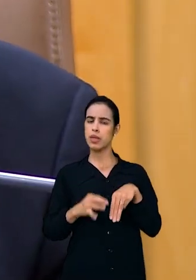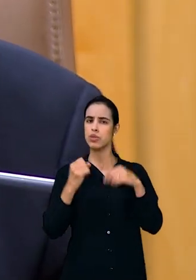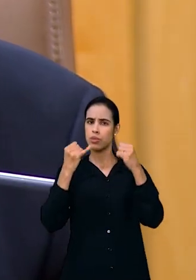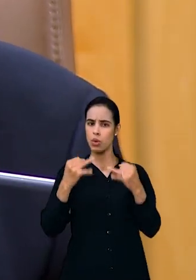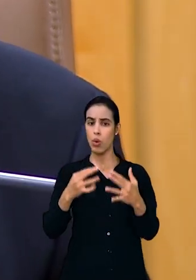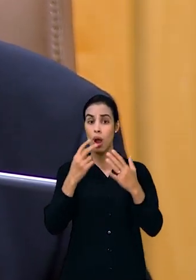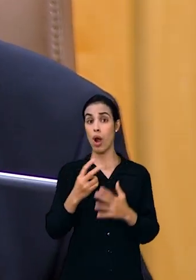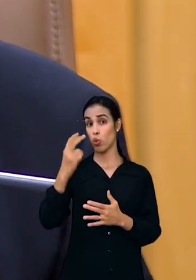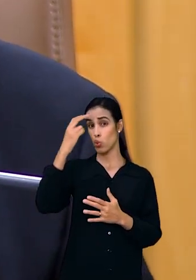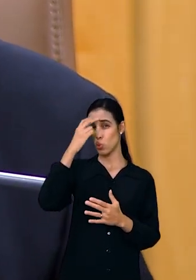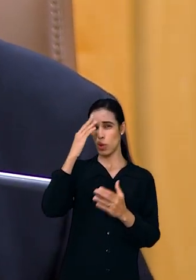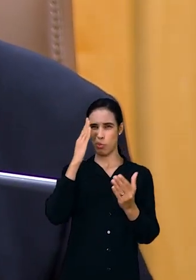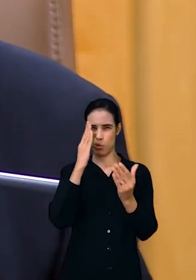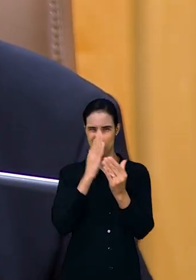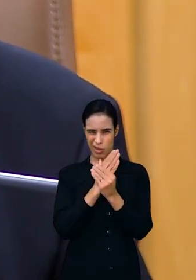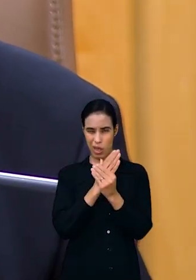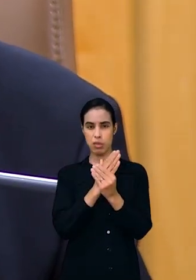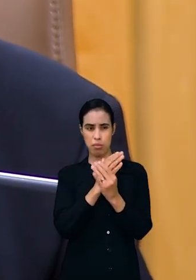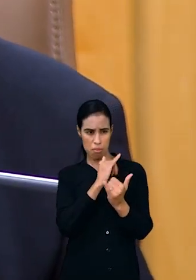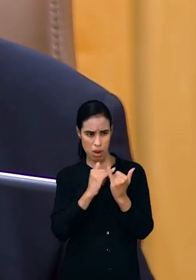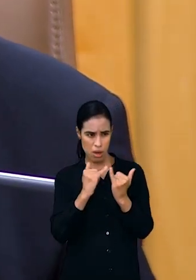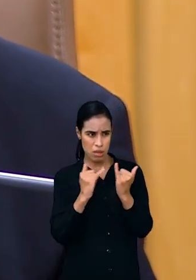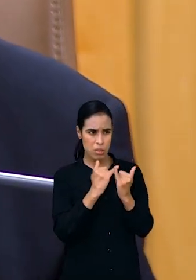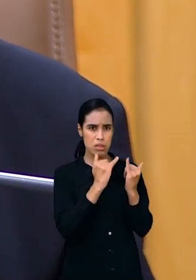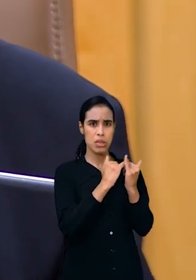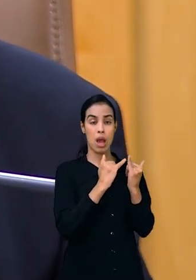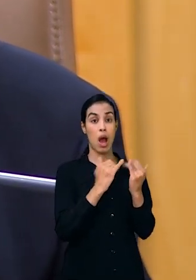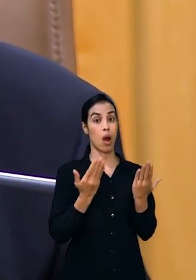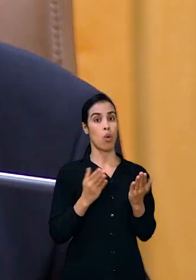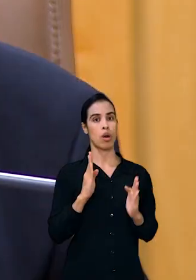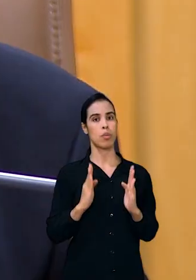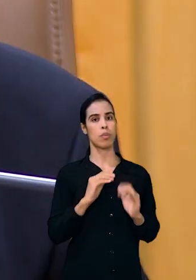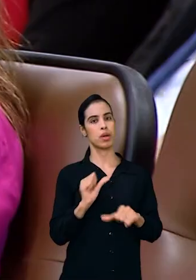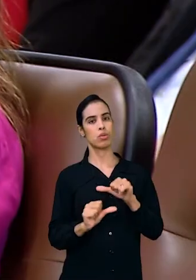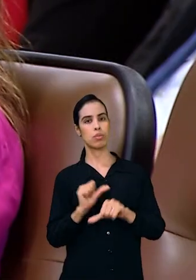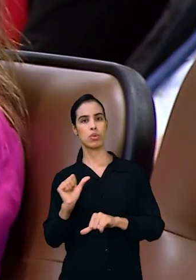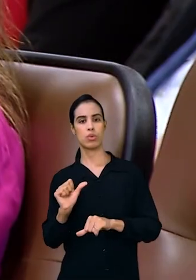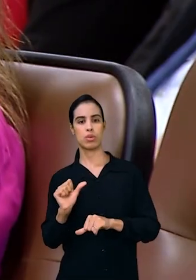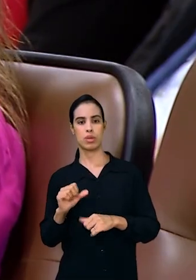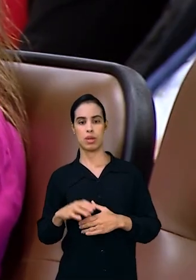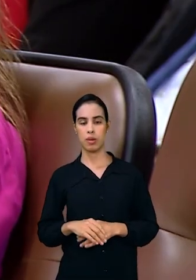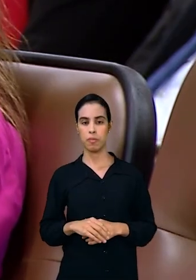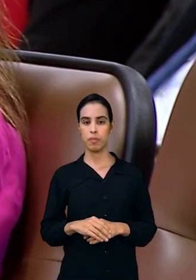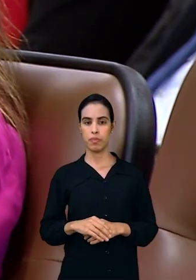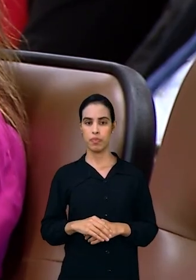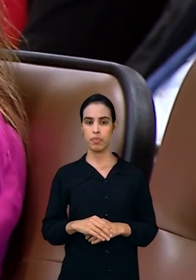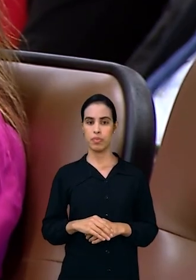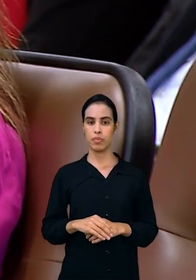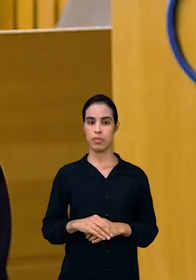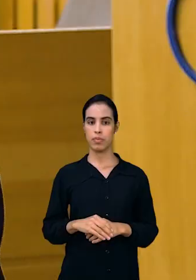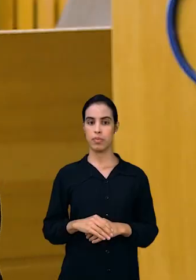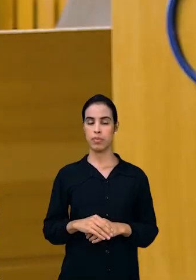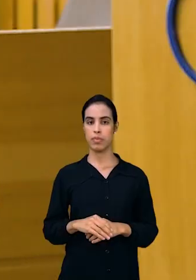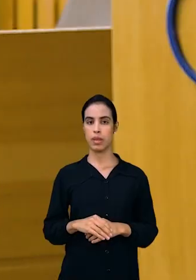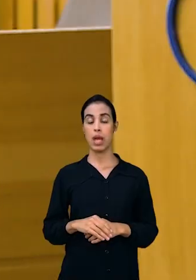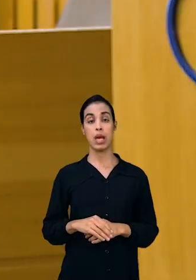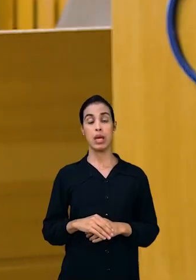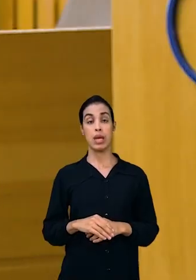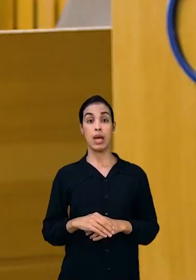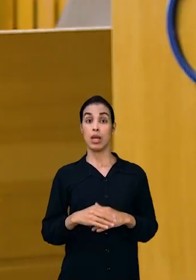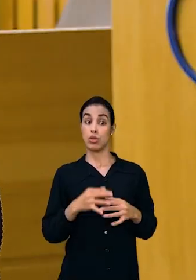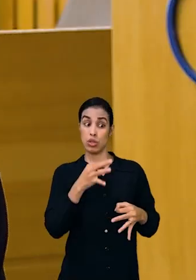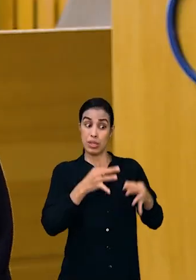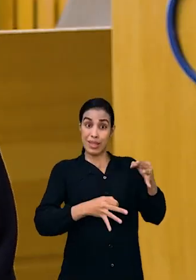Segundo o ministro, a cultura dos precedentes representa uma mudança de paradigma na forma de julgar. É necessário